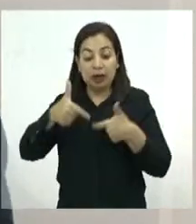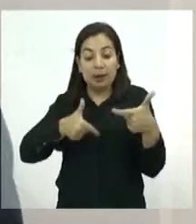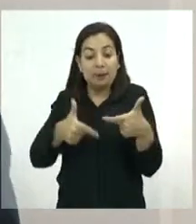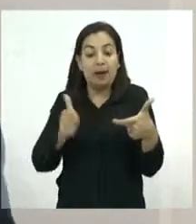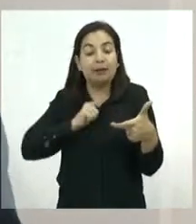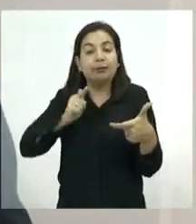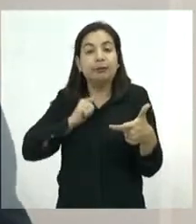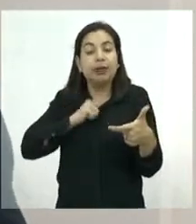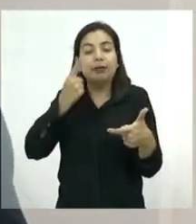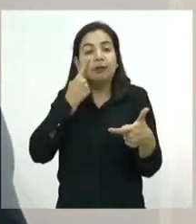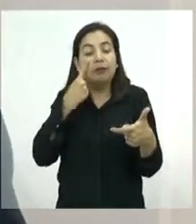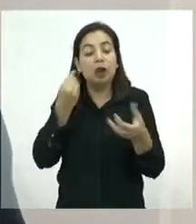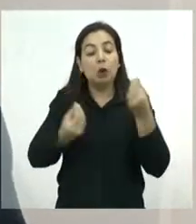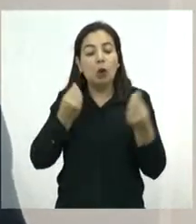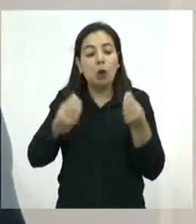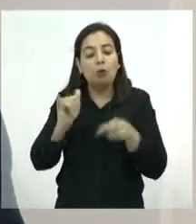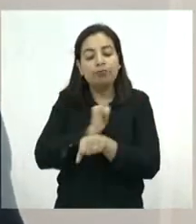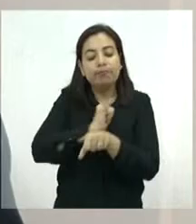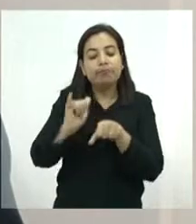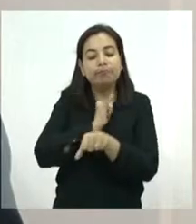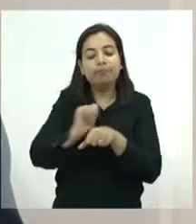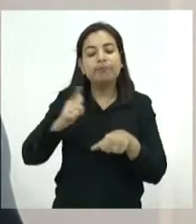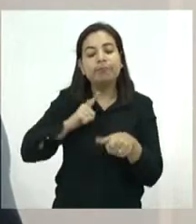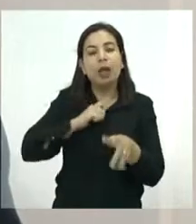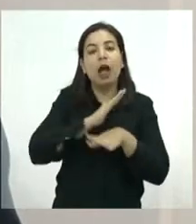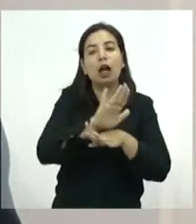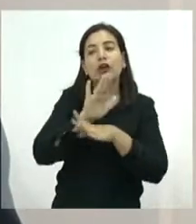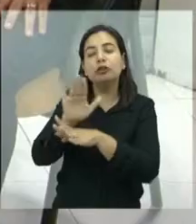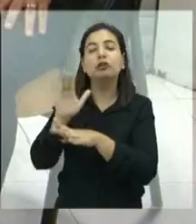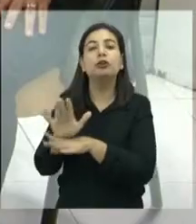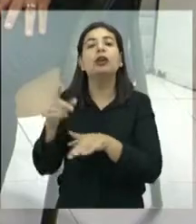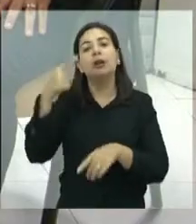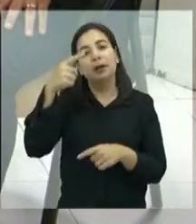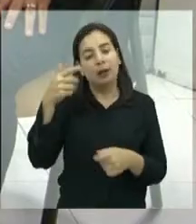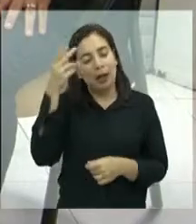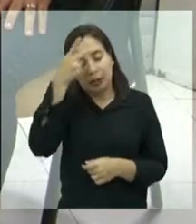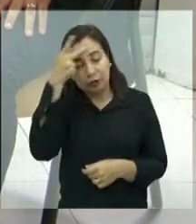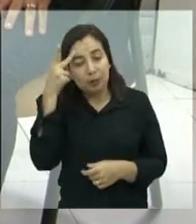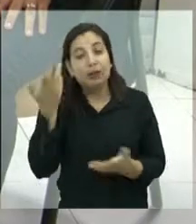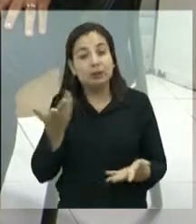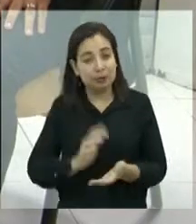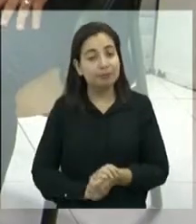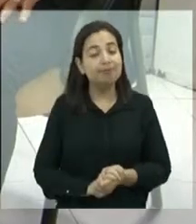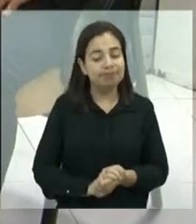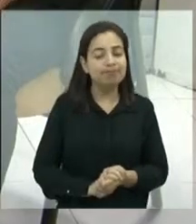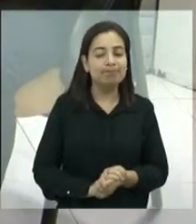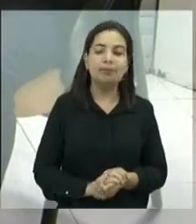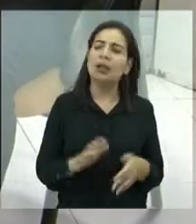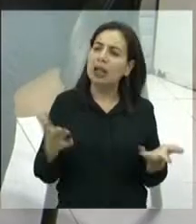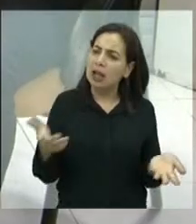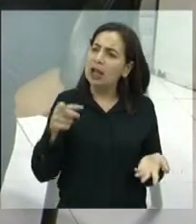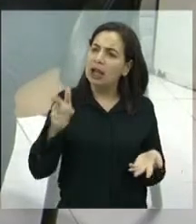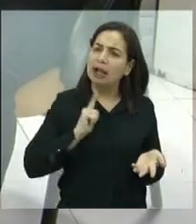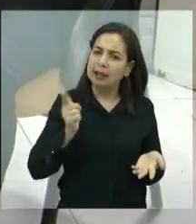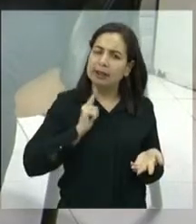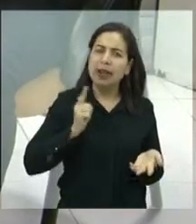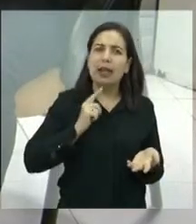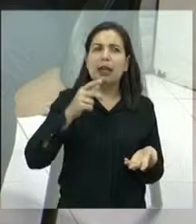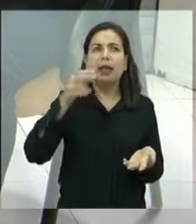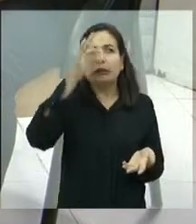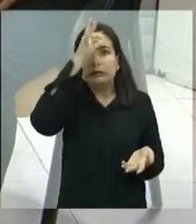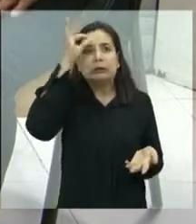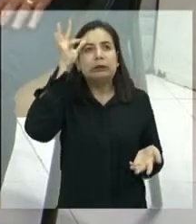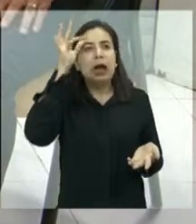nossa atuação nos 2 primeiros anos. E nessas reuniões acabam demandas assim que chegam ao senhor, que o senhor não sabia e